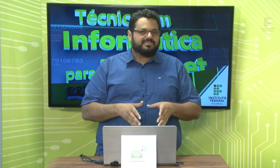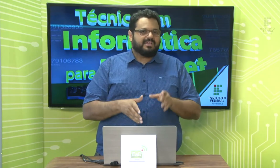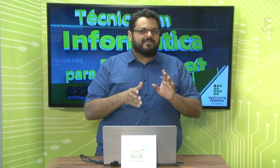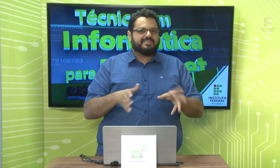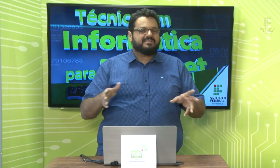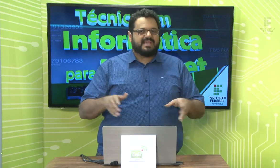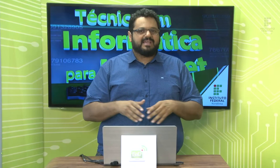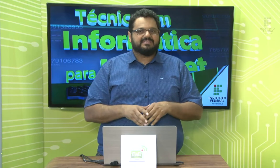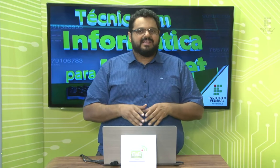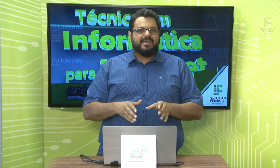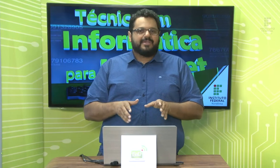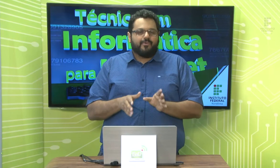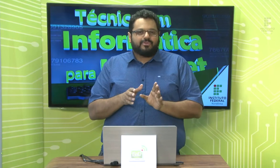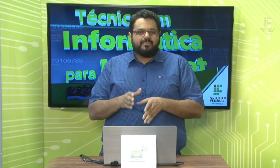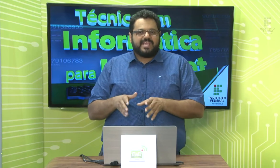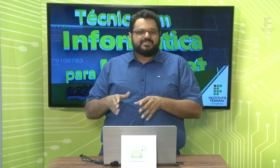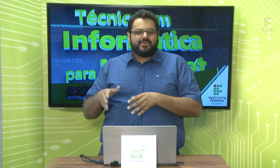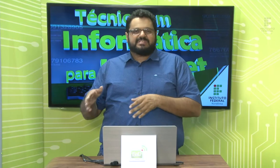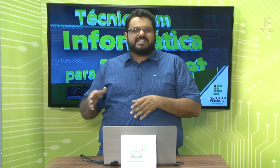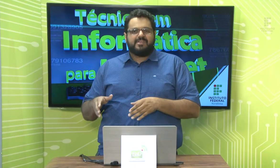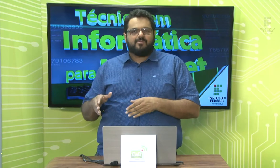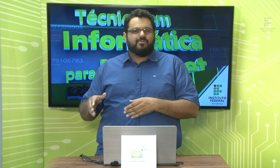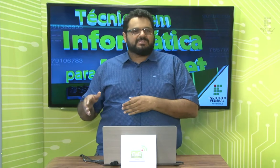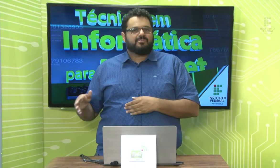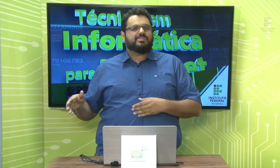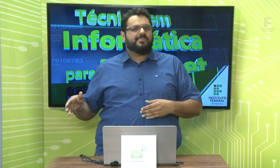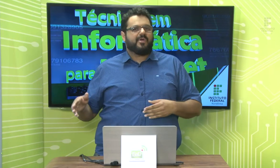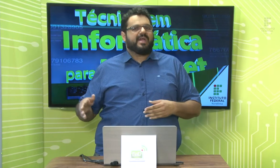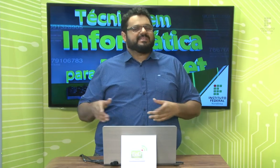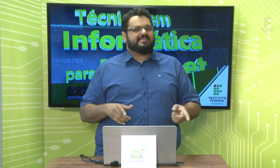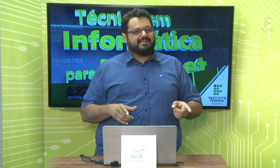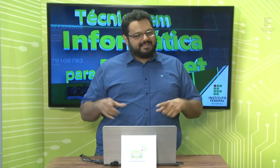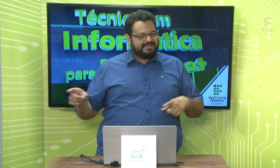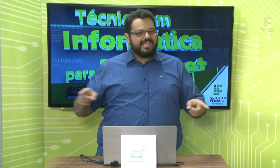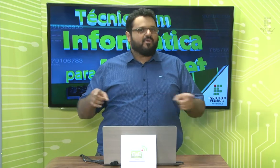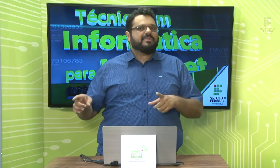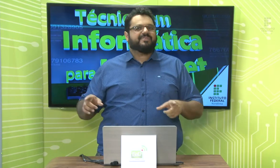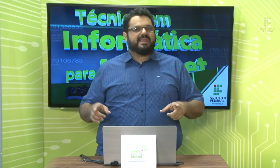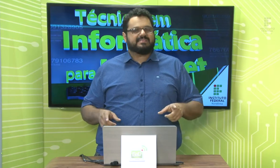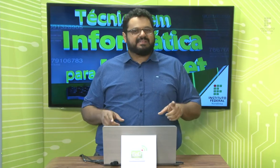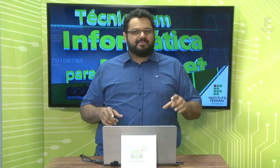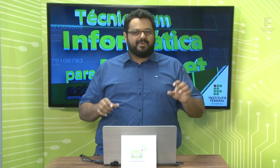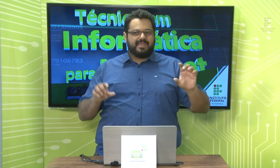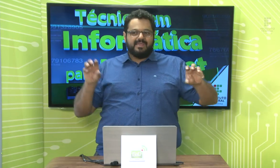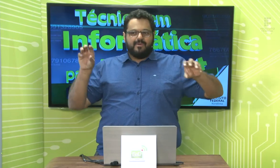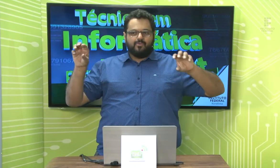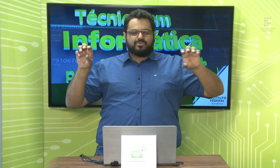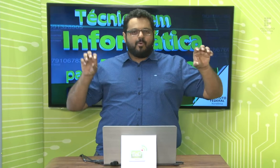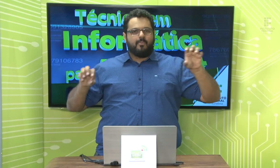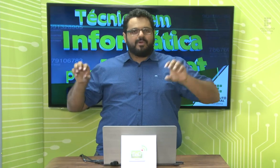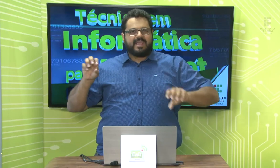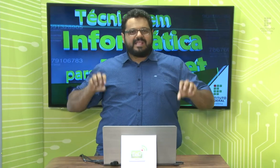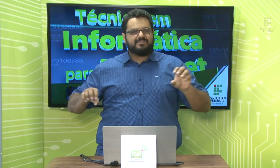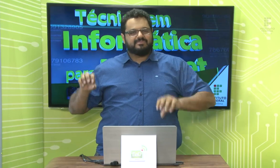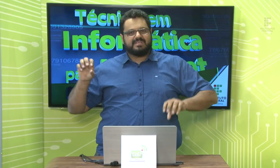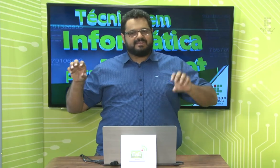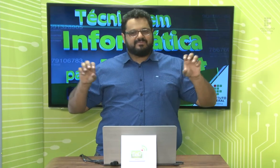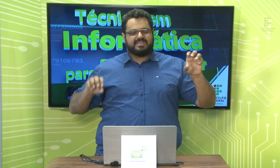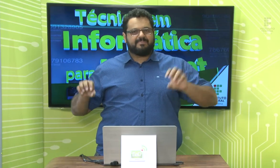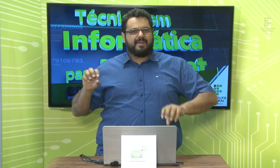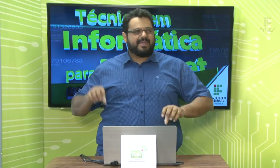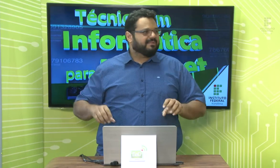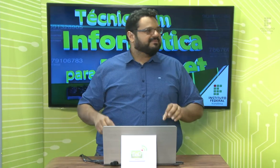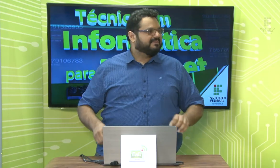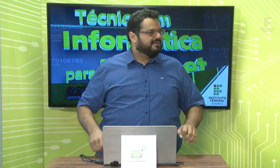i5, custa R$900, e o outro mesmo i5 custa R$2.000. Tem alguma diferença, né? Porque os componentes